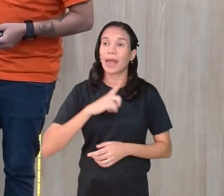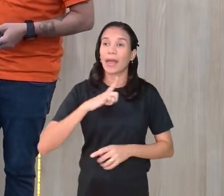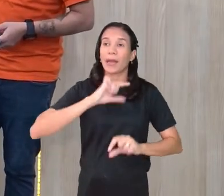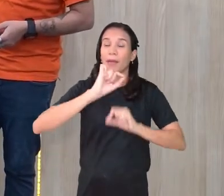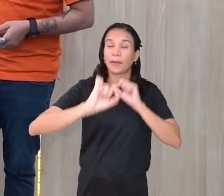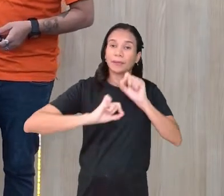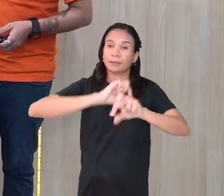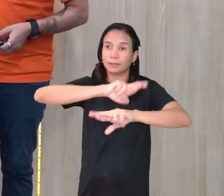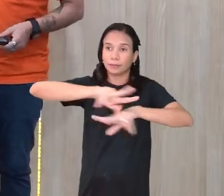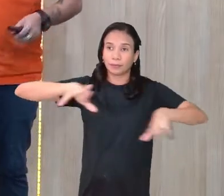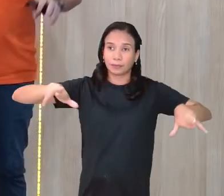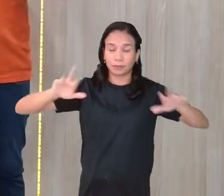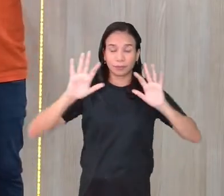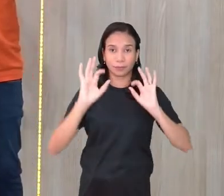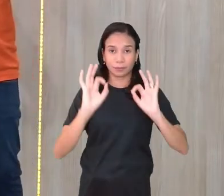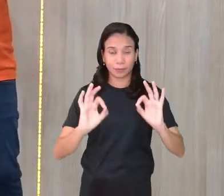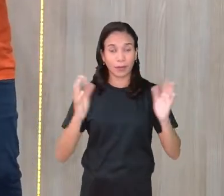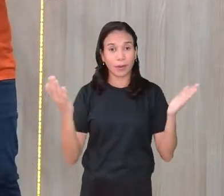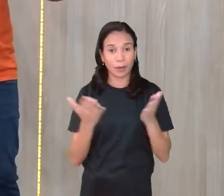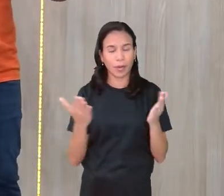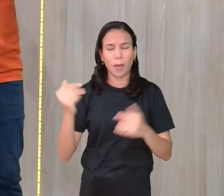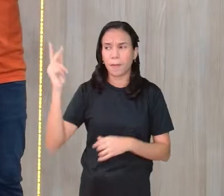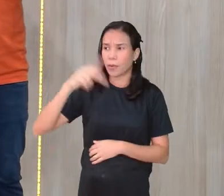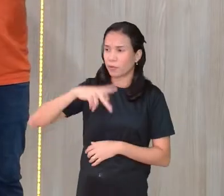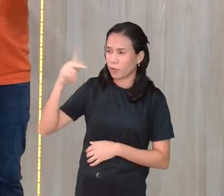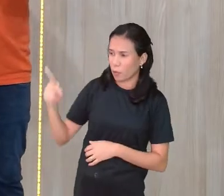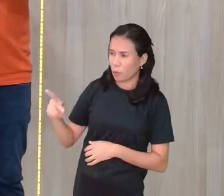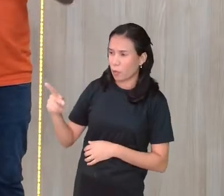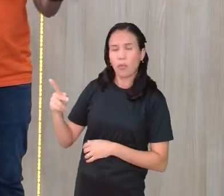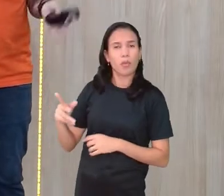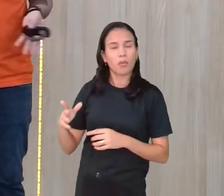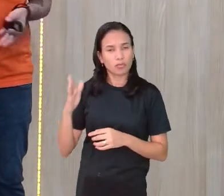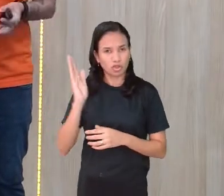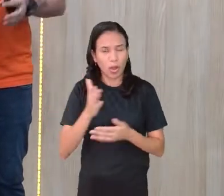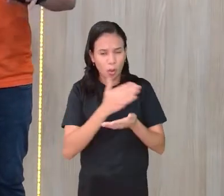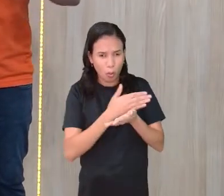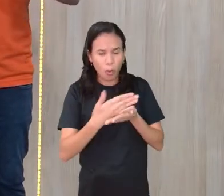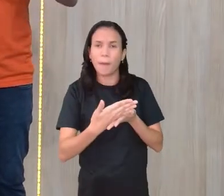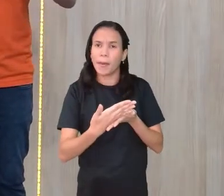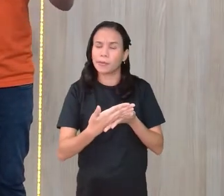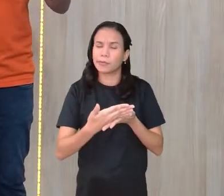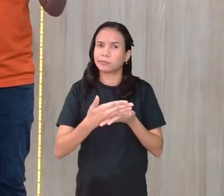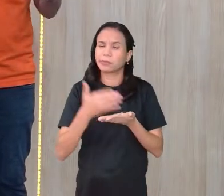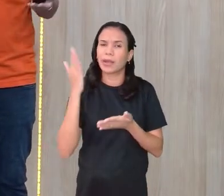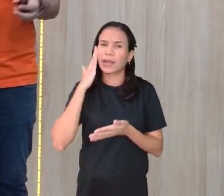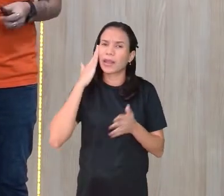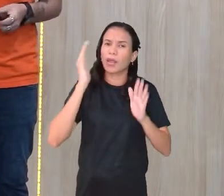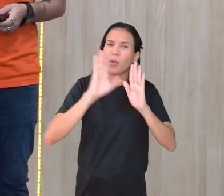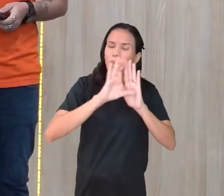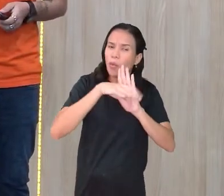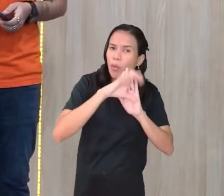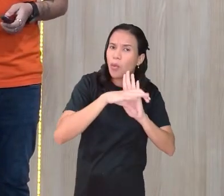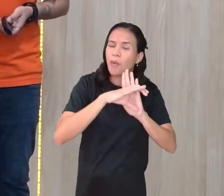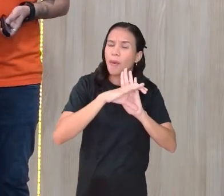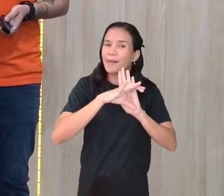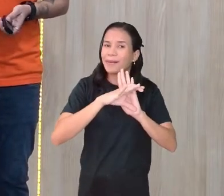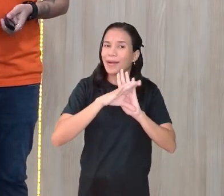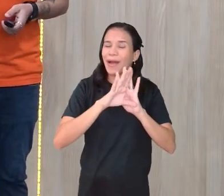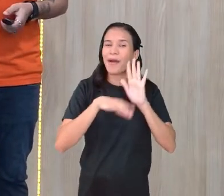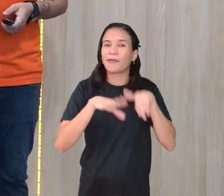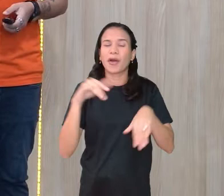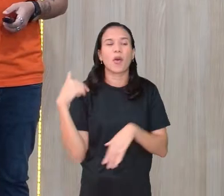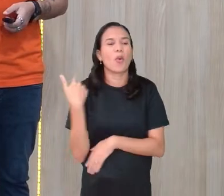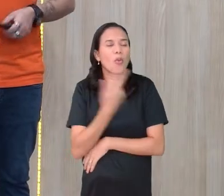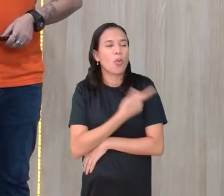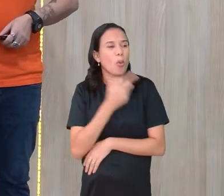formas diferentes, ok? Então, professora Nádia, essa parte inicial aí é aquela coisa do conceito, né? Ou seja, muitas vezes a